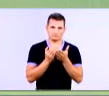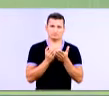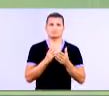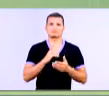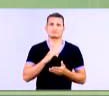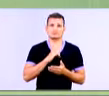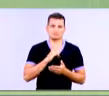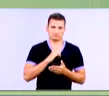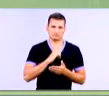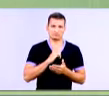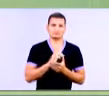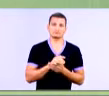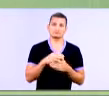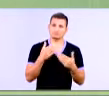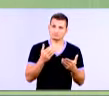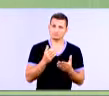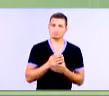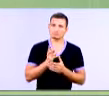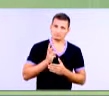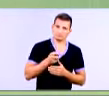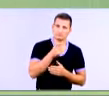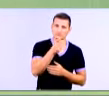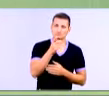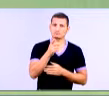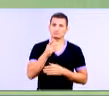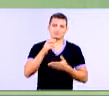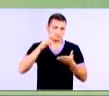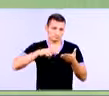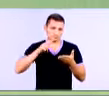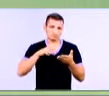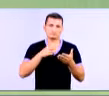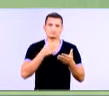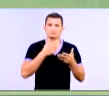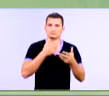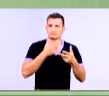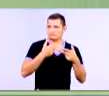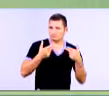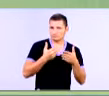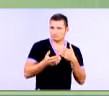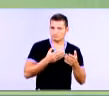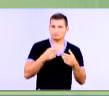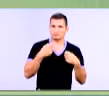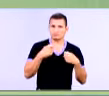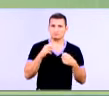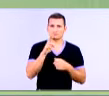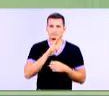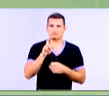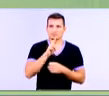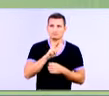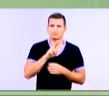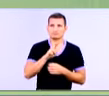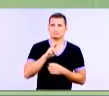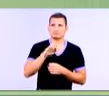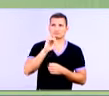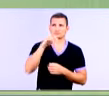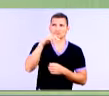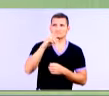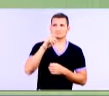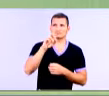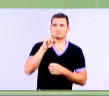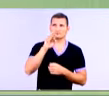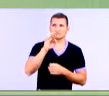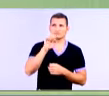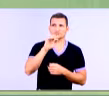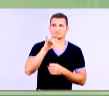entrada. Então, toda vez que você for ler alguma coisa do usuário, você tem que usar o comando import java.til.scanner. É